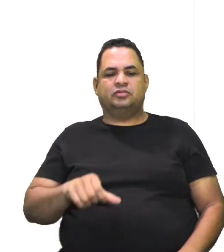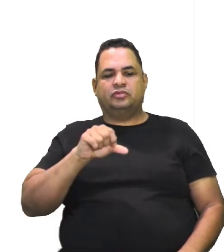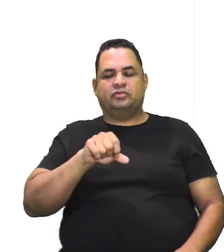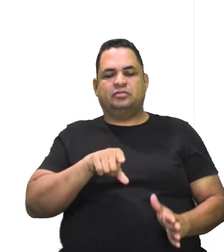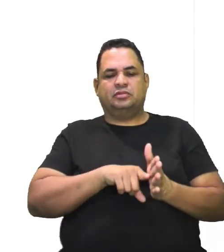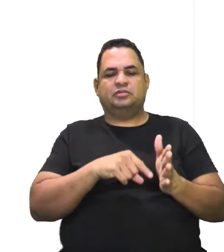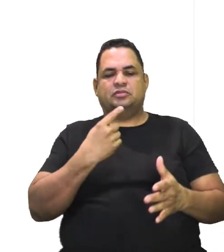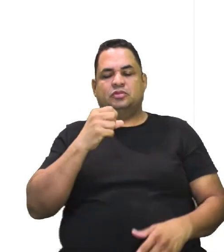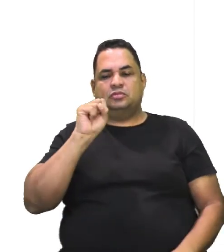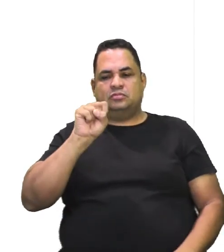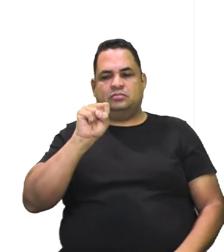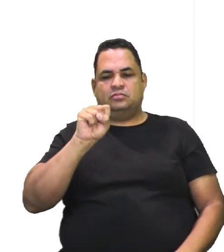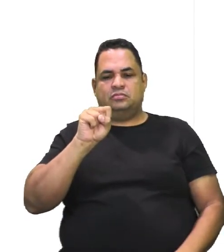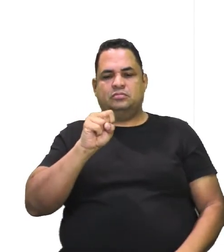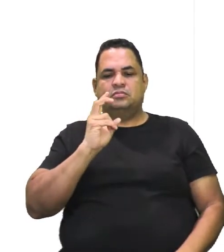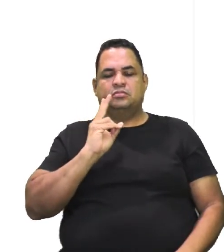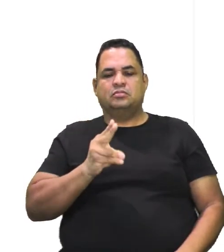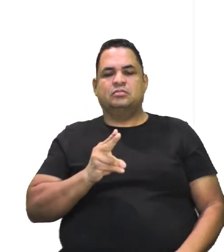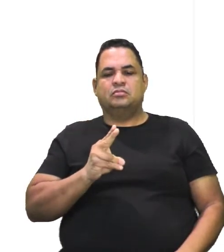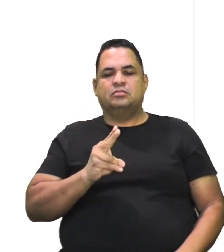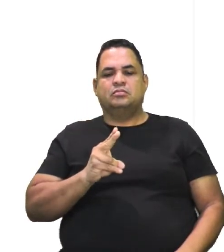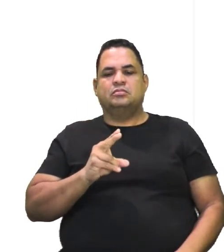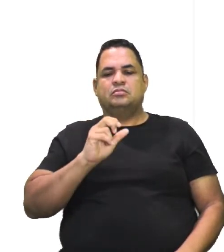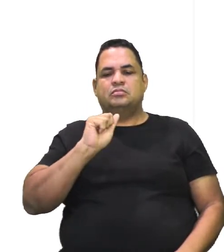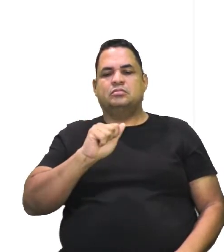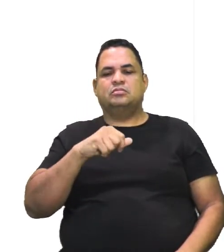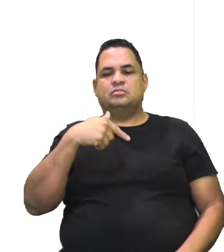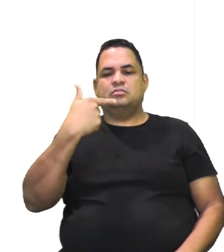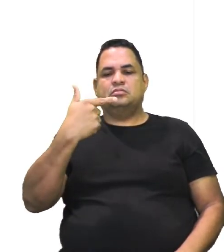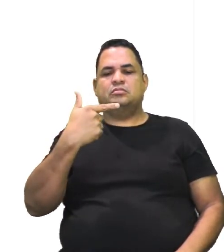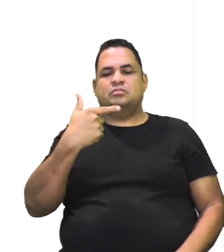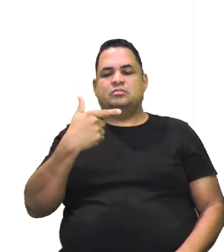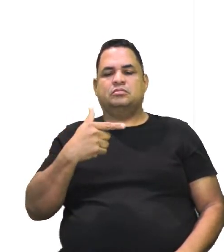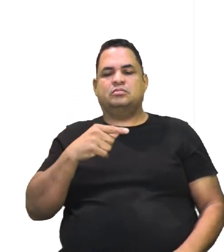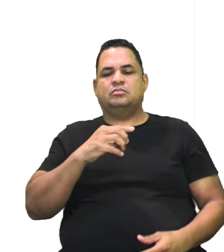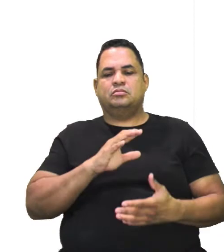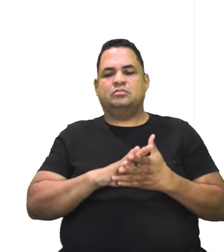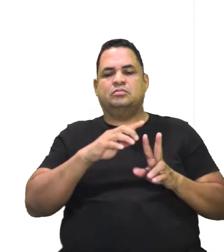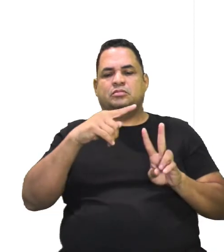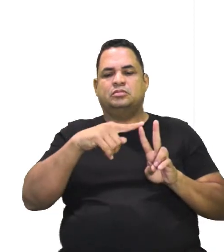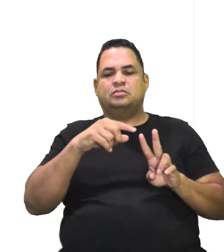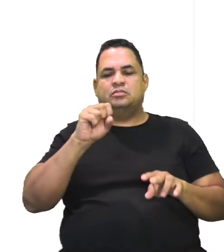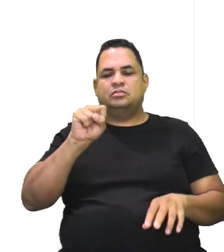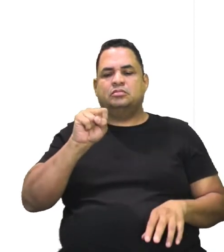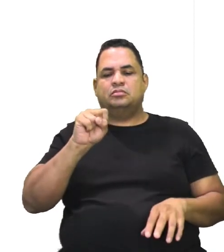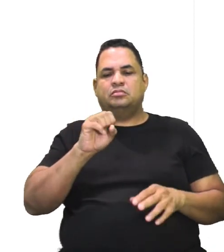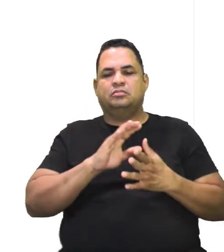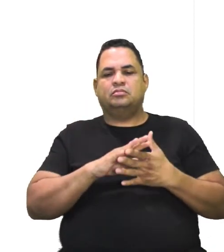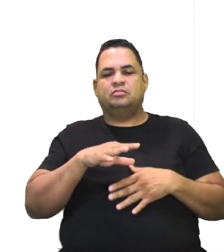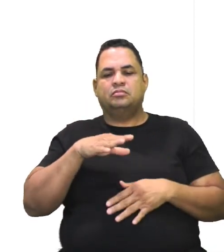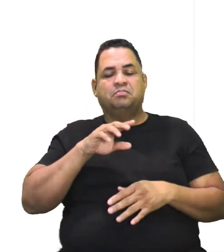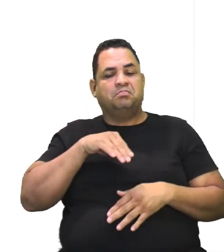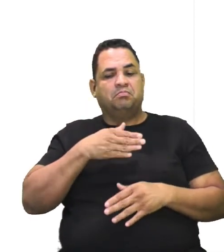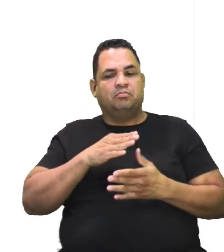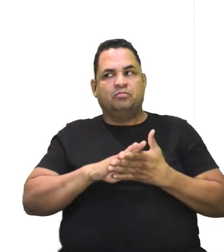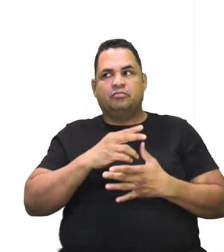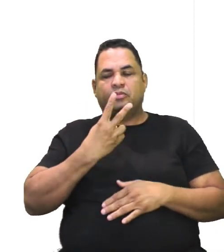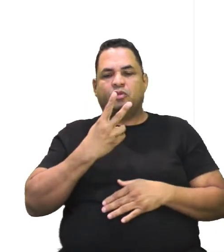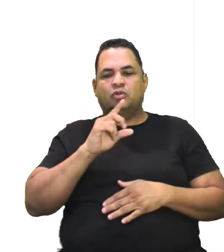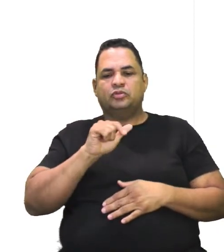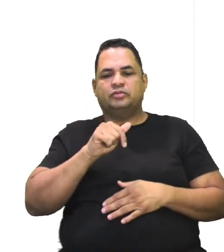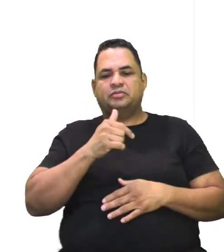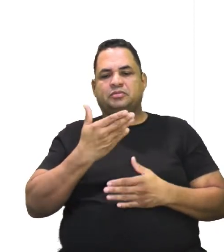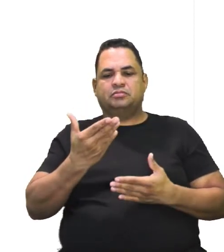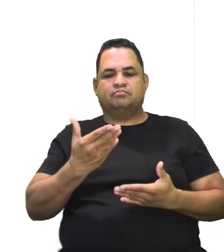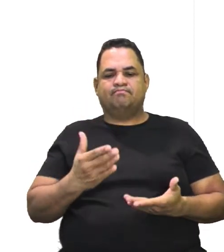1? 8. 8 igual a A ao quadrado, o A vai ser raiz De 8. de 8. Aproximadamente 2,